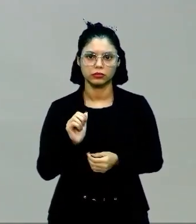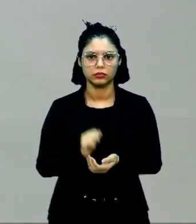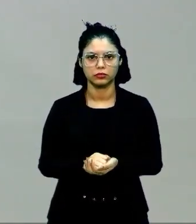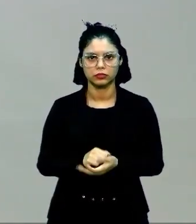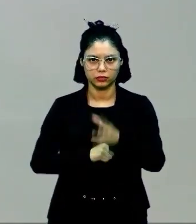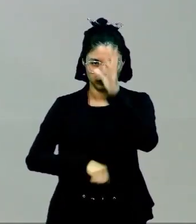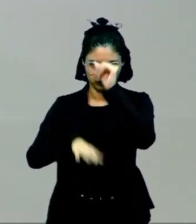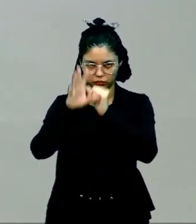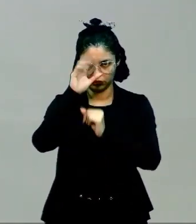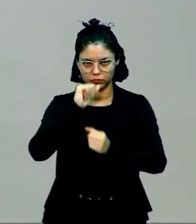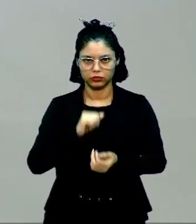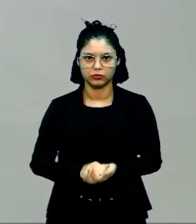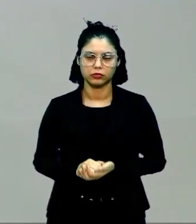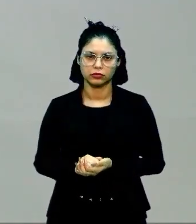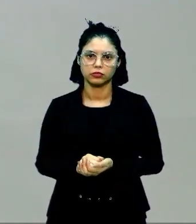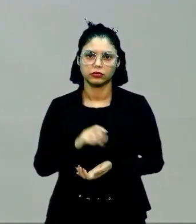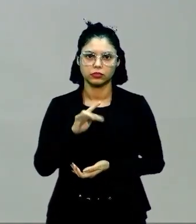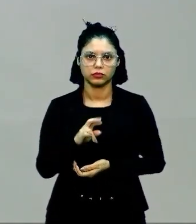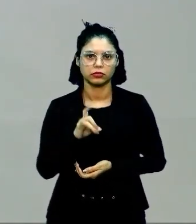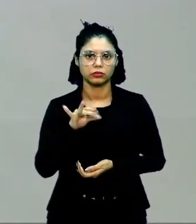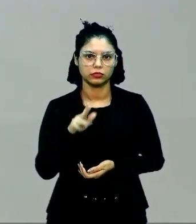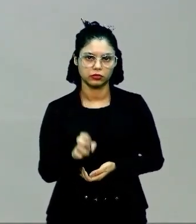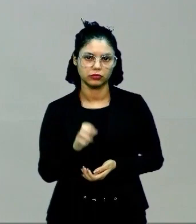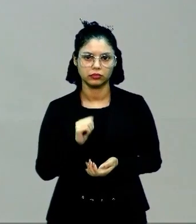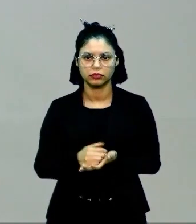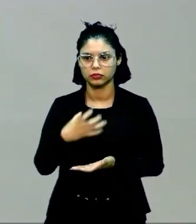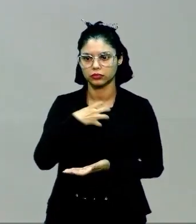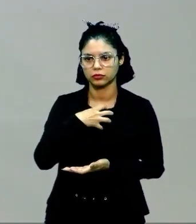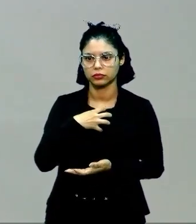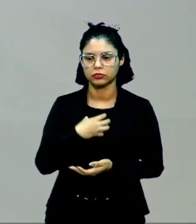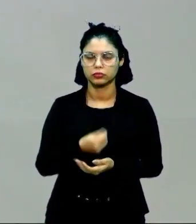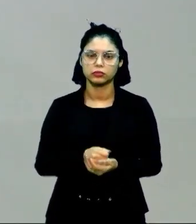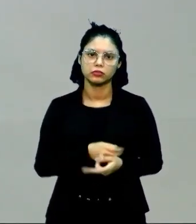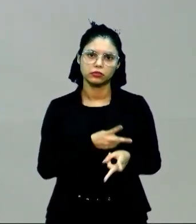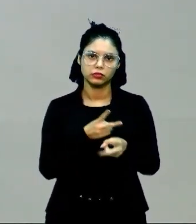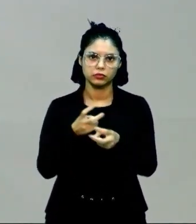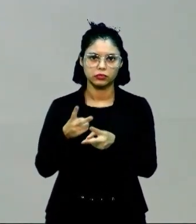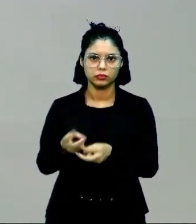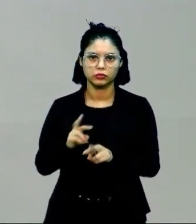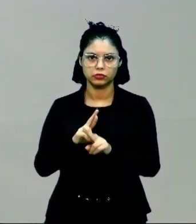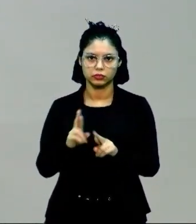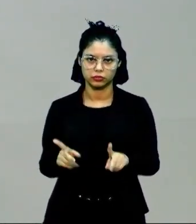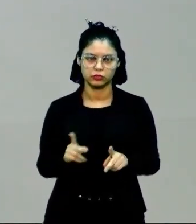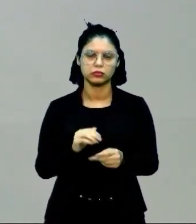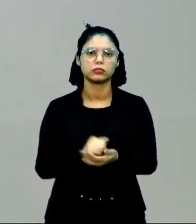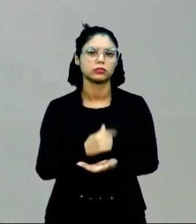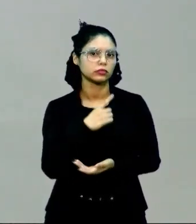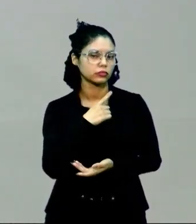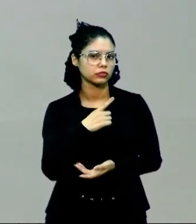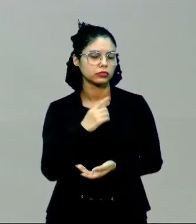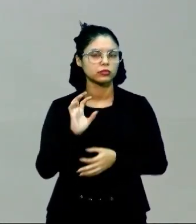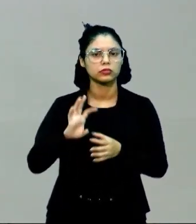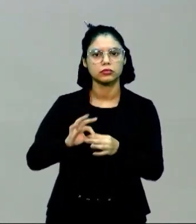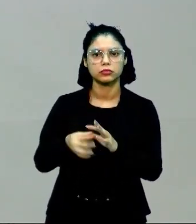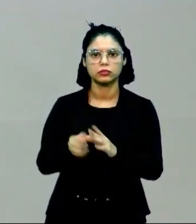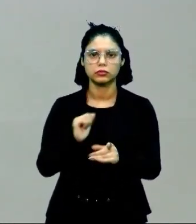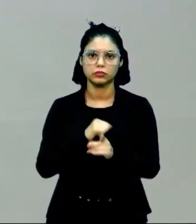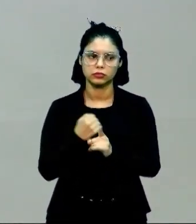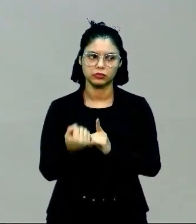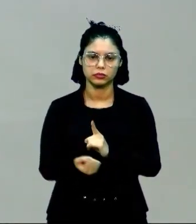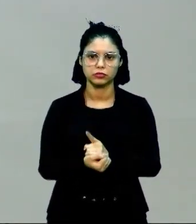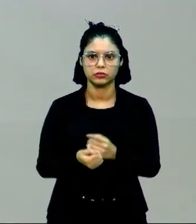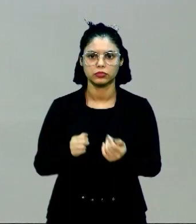seu conhecimento e a sua intelectualidade no sentido de perceber essas diferenças que existem no contexto